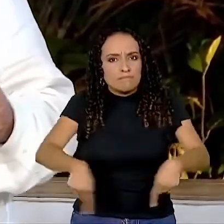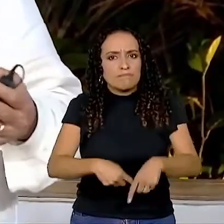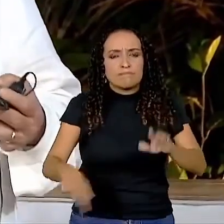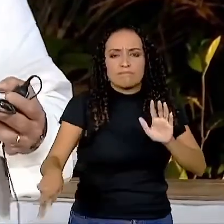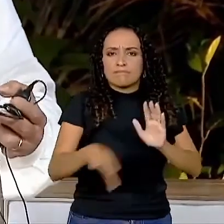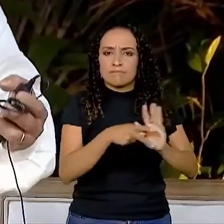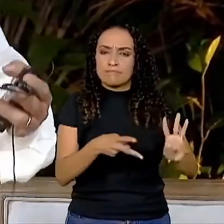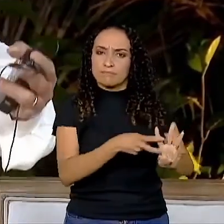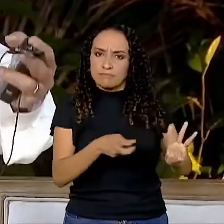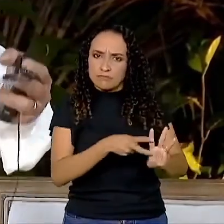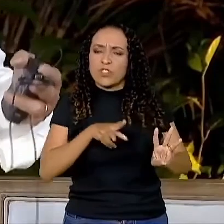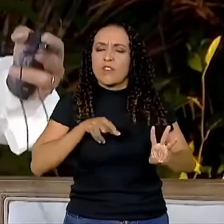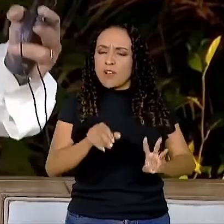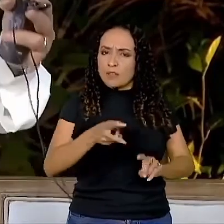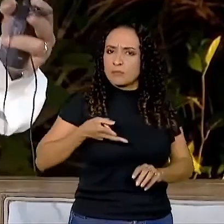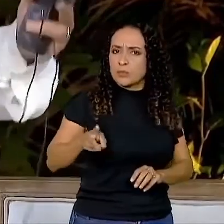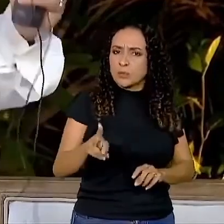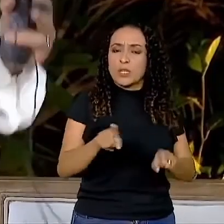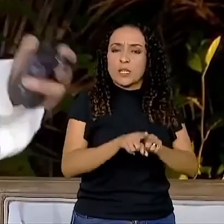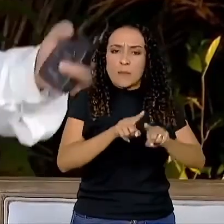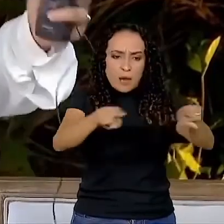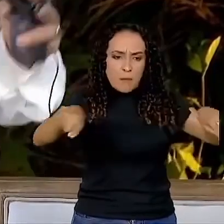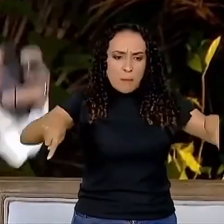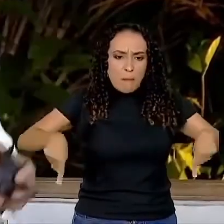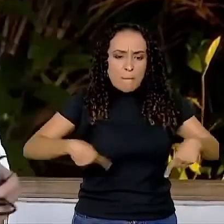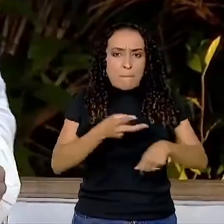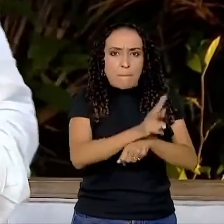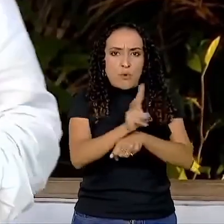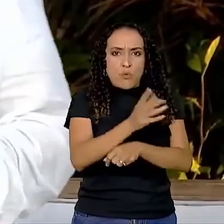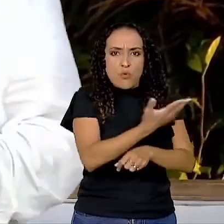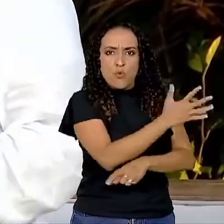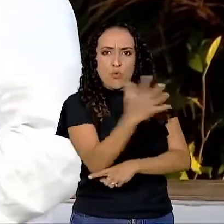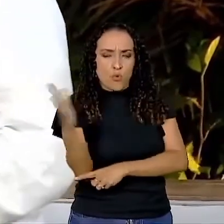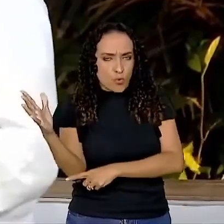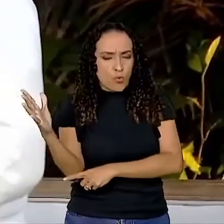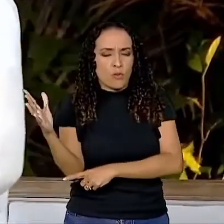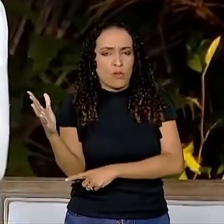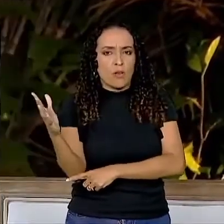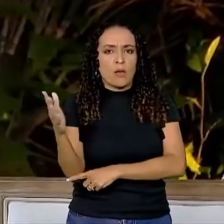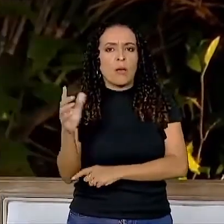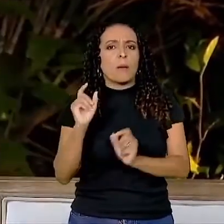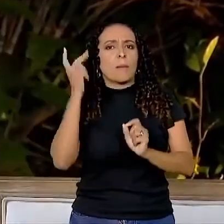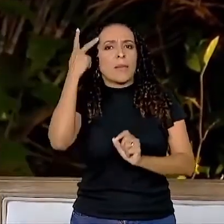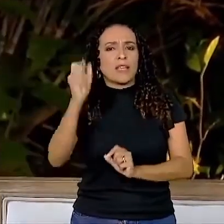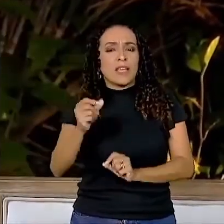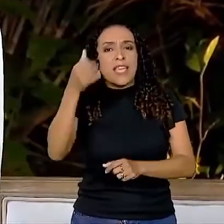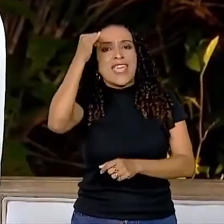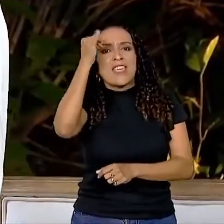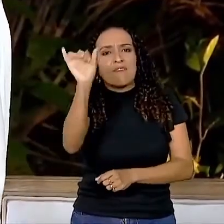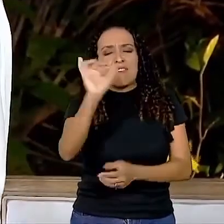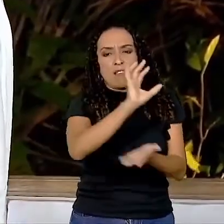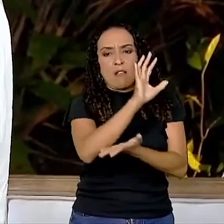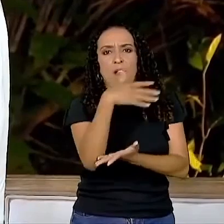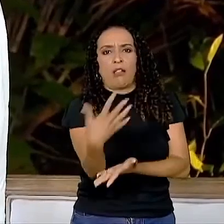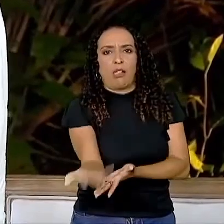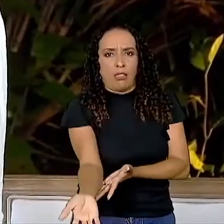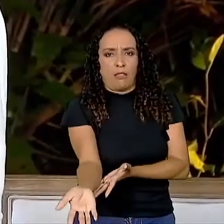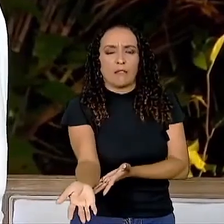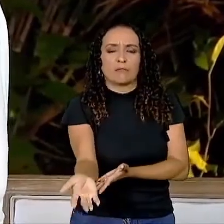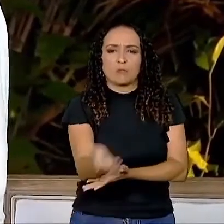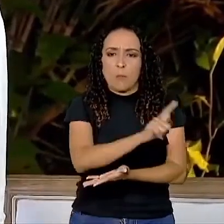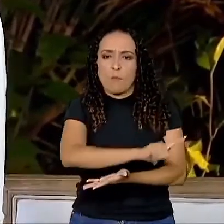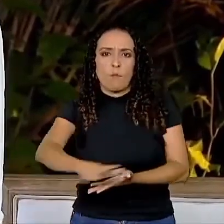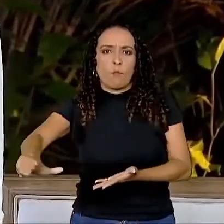continuar remarcando parques de reservas florestais para que a gente evite o desmate.